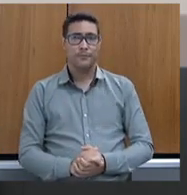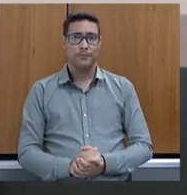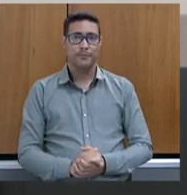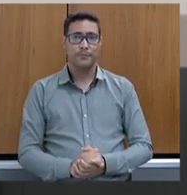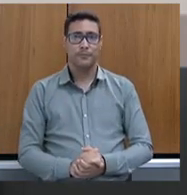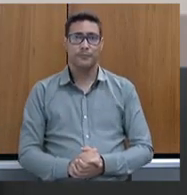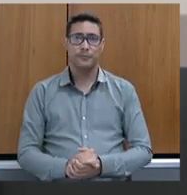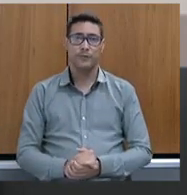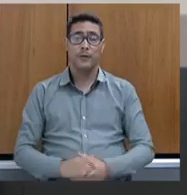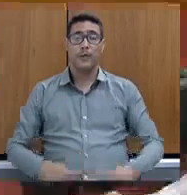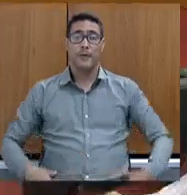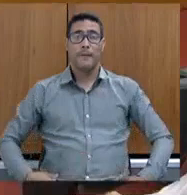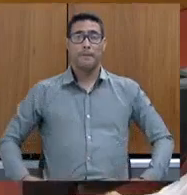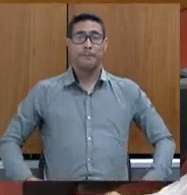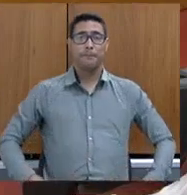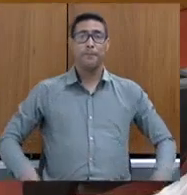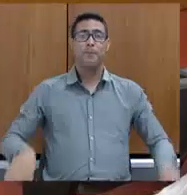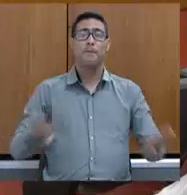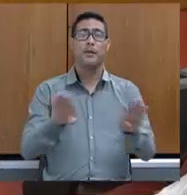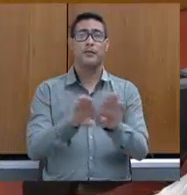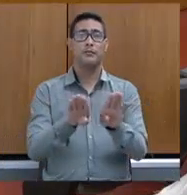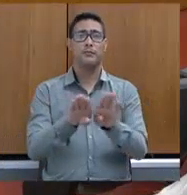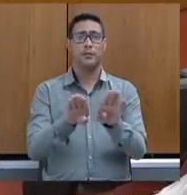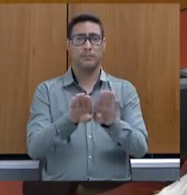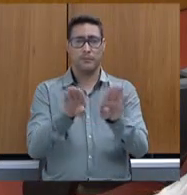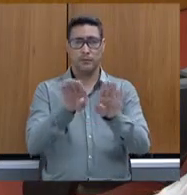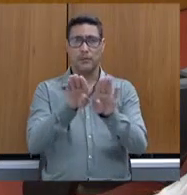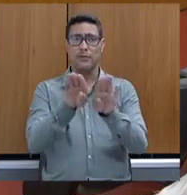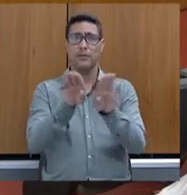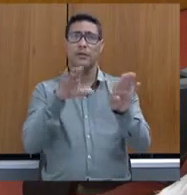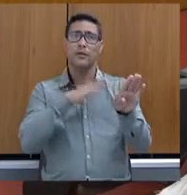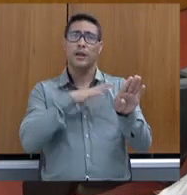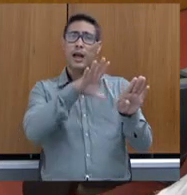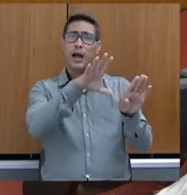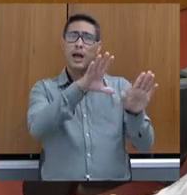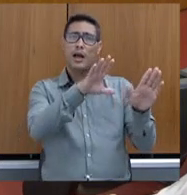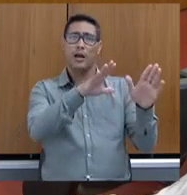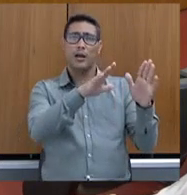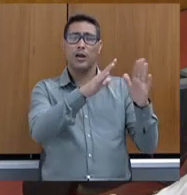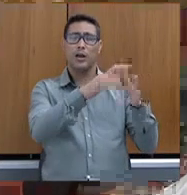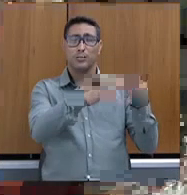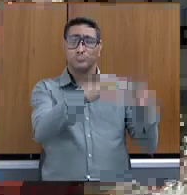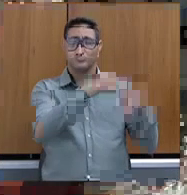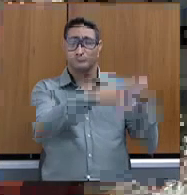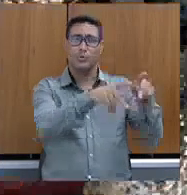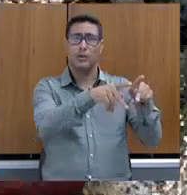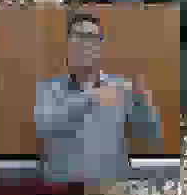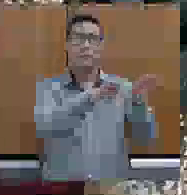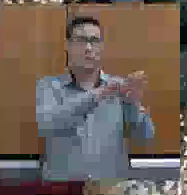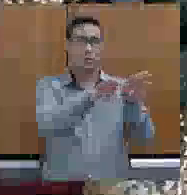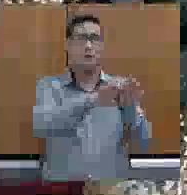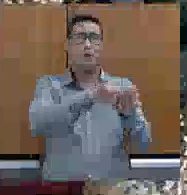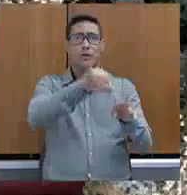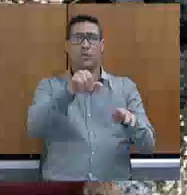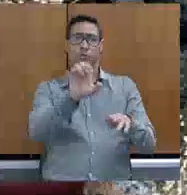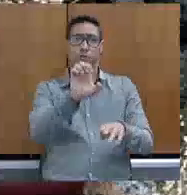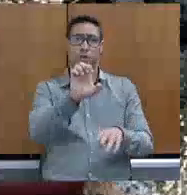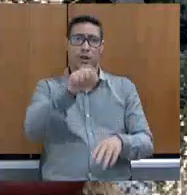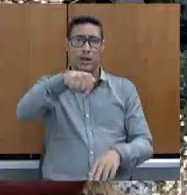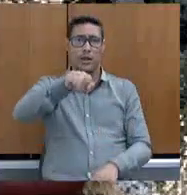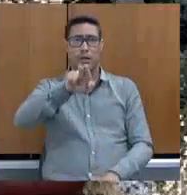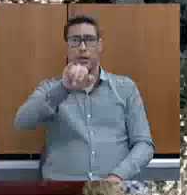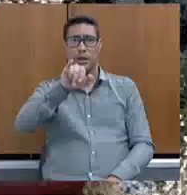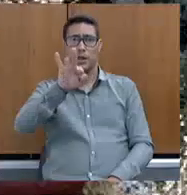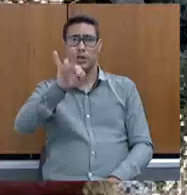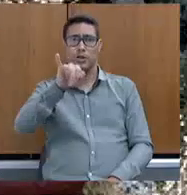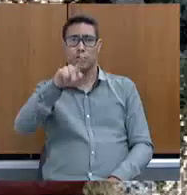é finalização do registro das Comunidades apanhador de flores sempre vivas do Jequitinhonha em